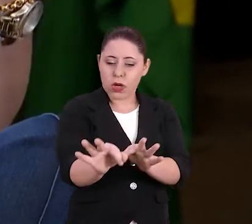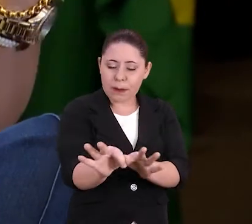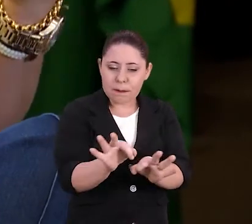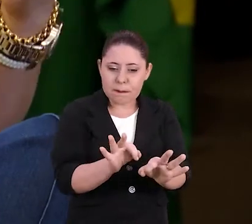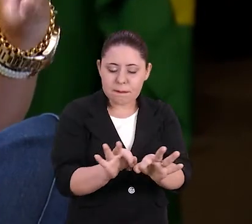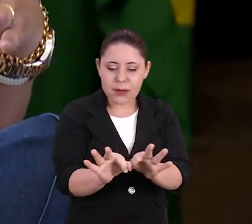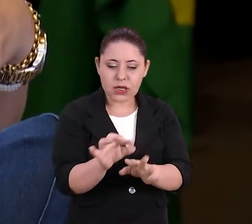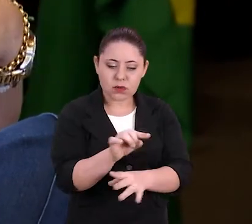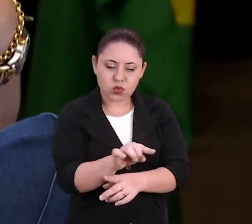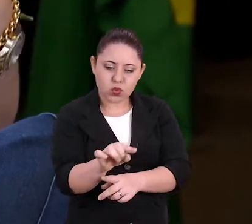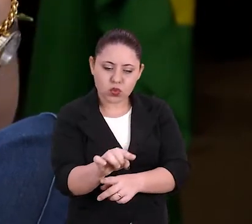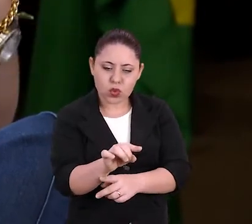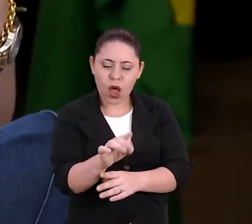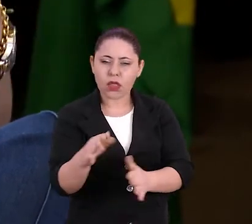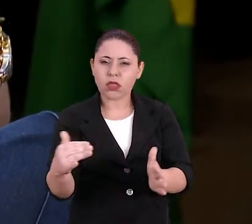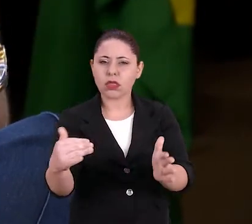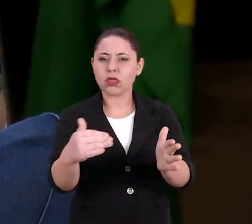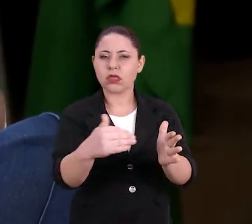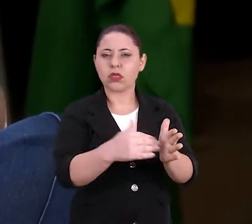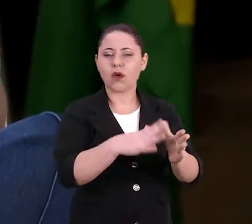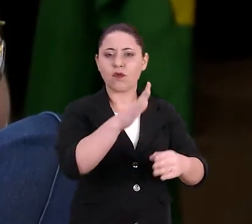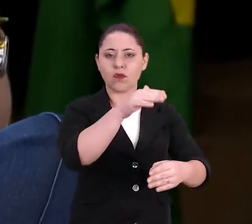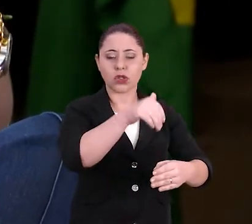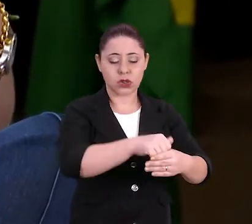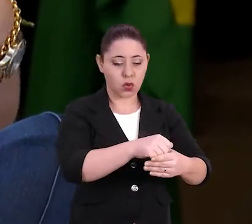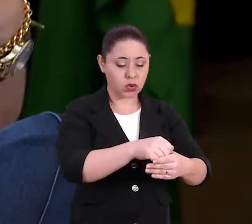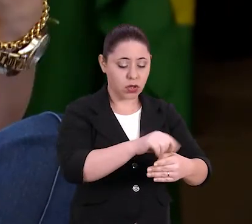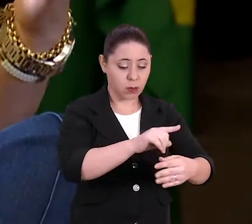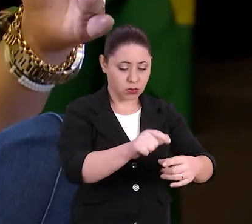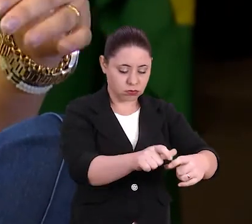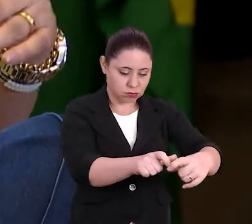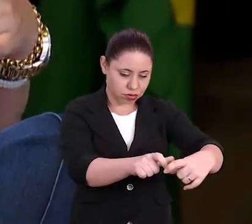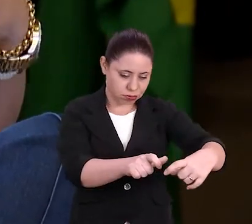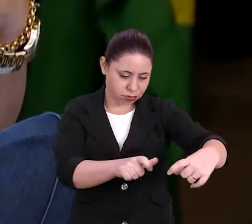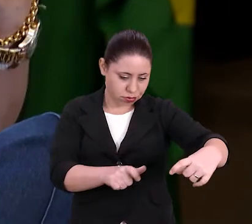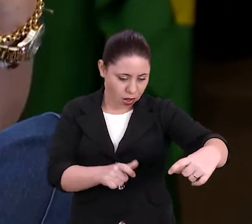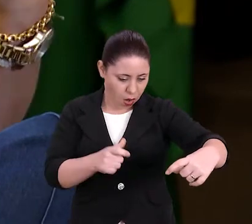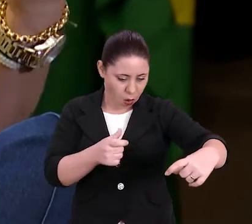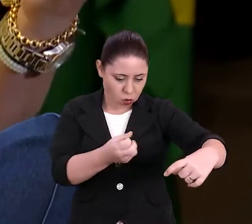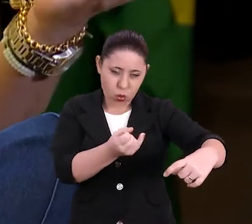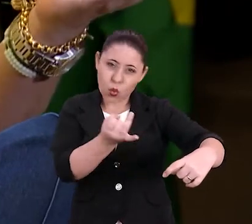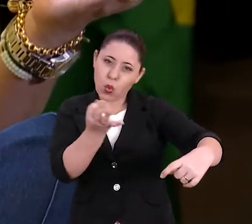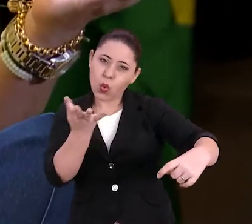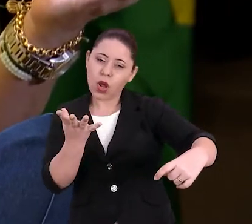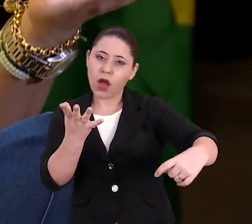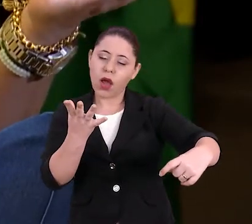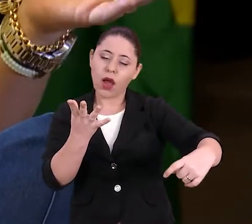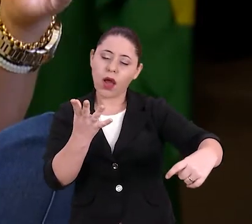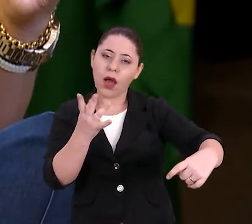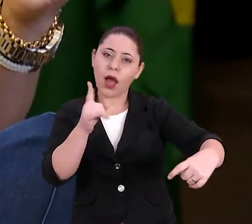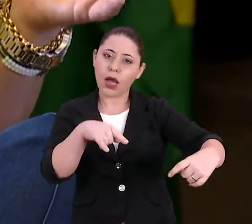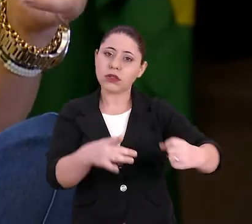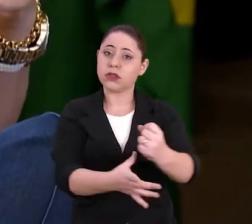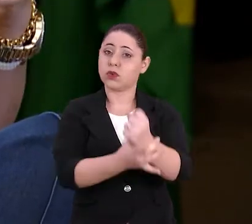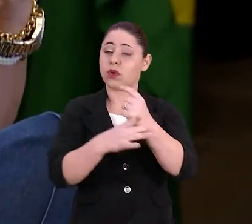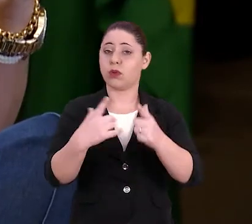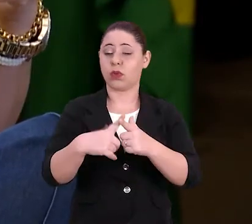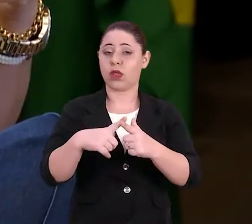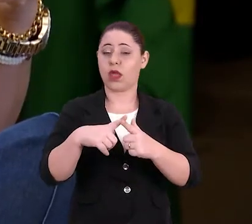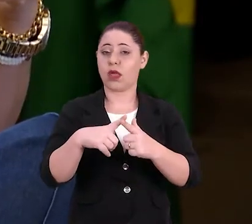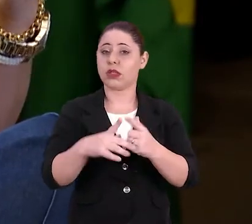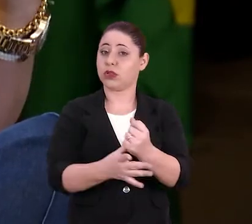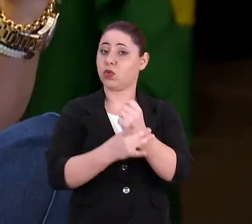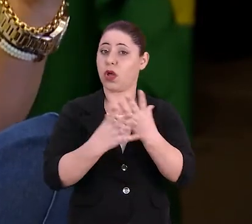urna até a votação e a apuração, o processo é seguro, porque tem vários mecanismos de